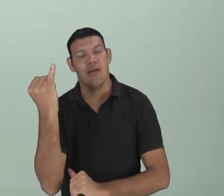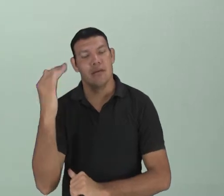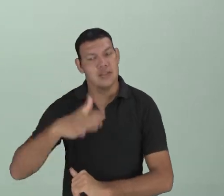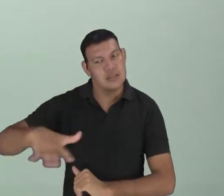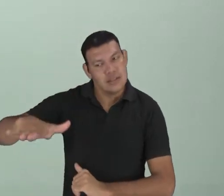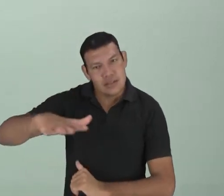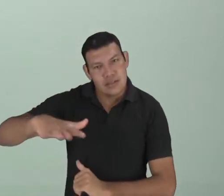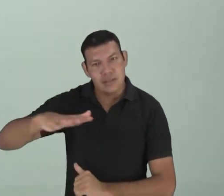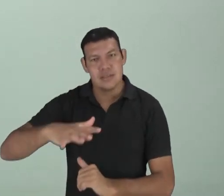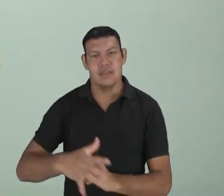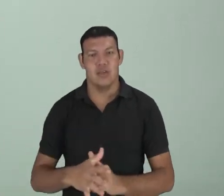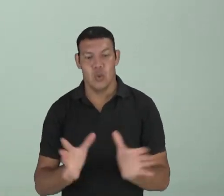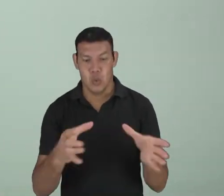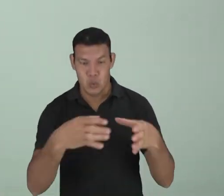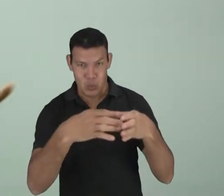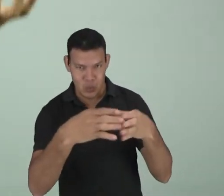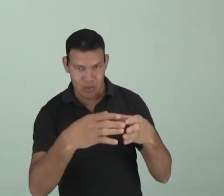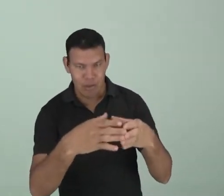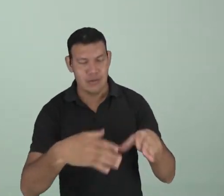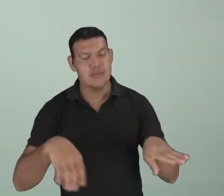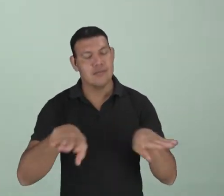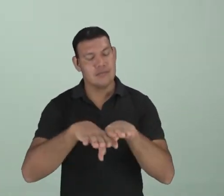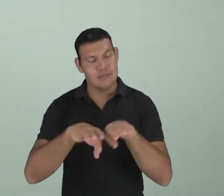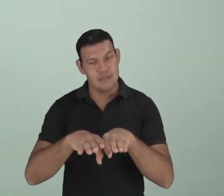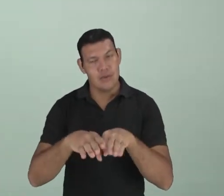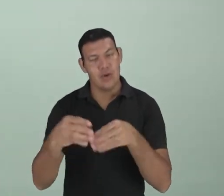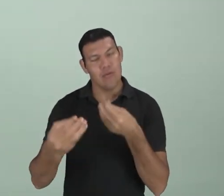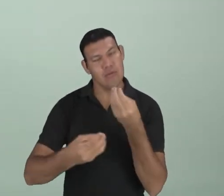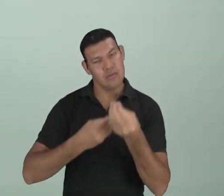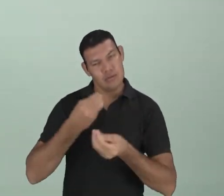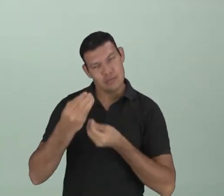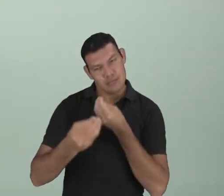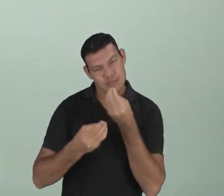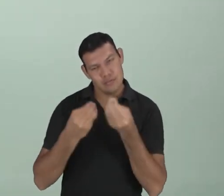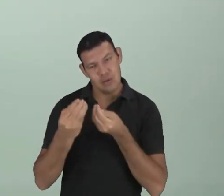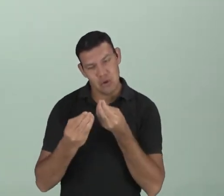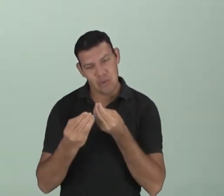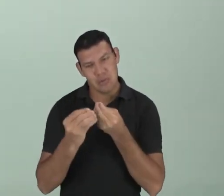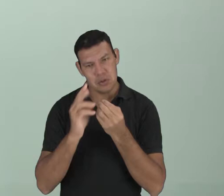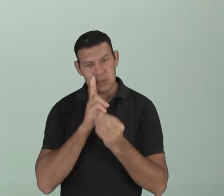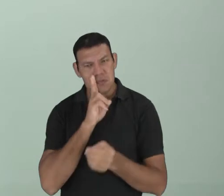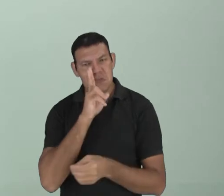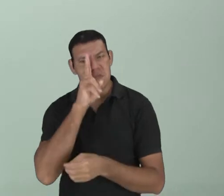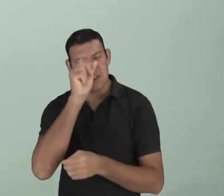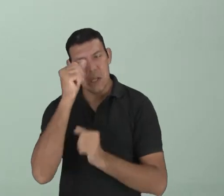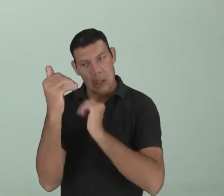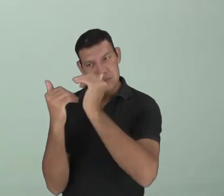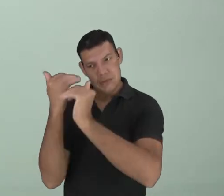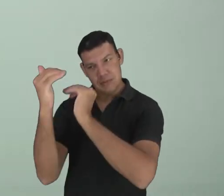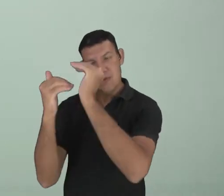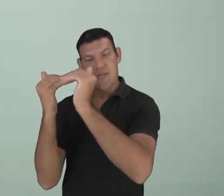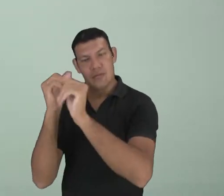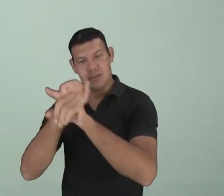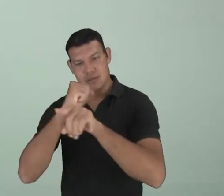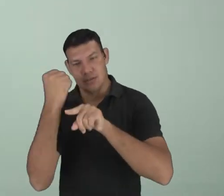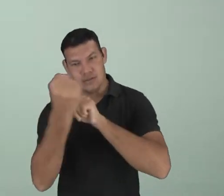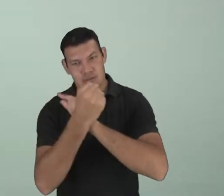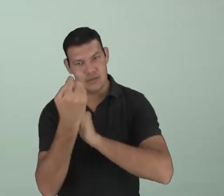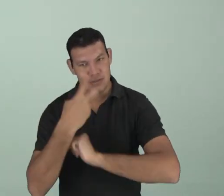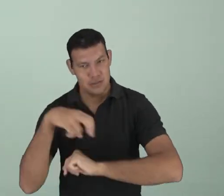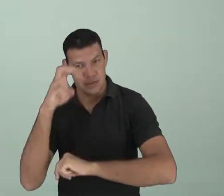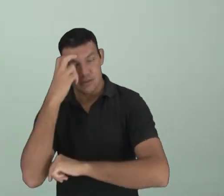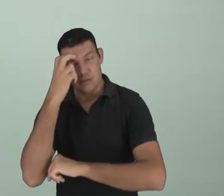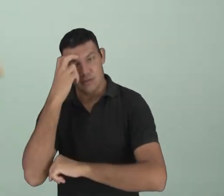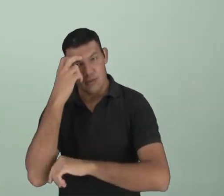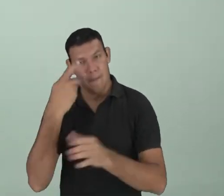meio coletivo, certo? E também como que isso faz e fortalece o desenvolvimento sociocultural, tanto no